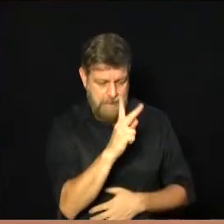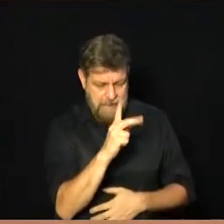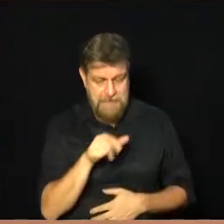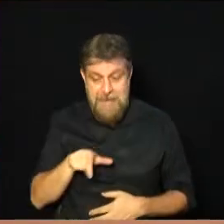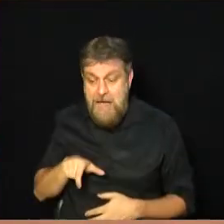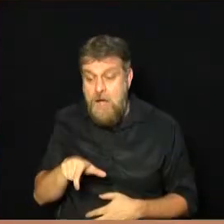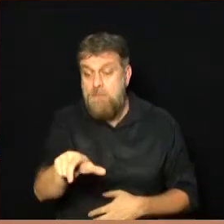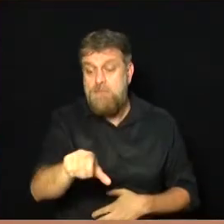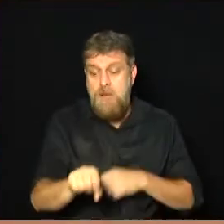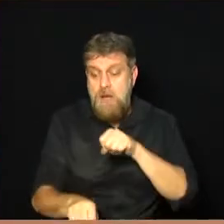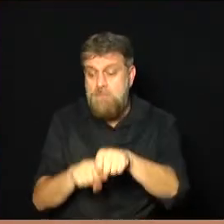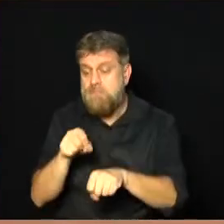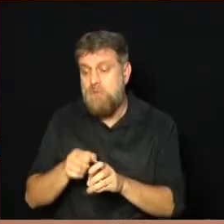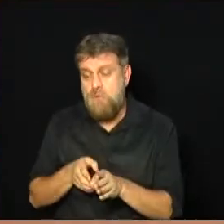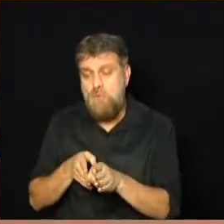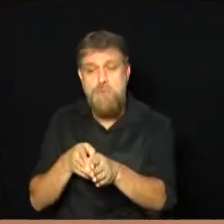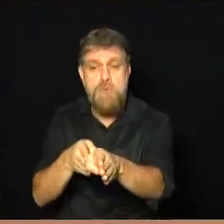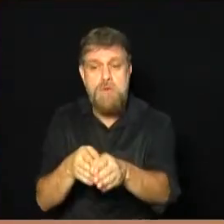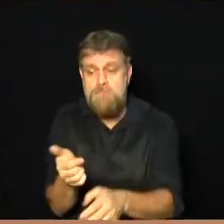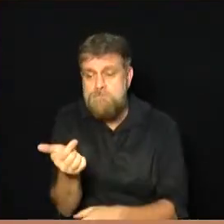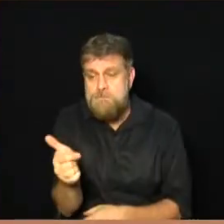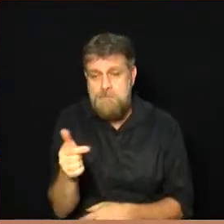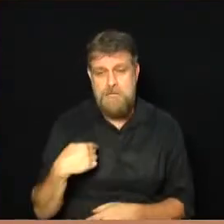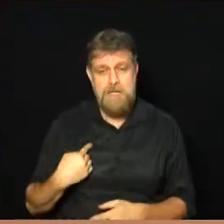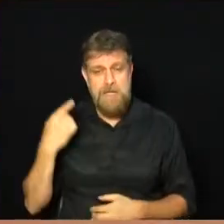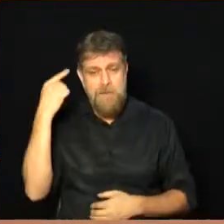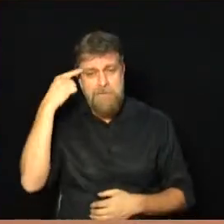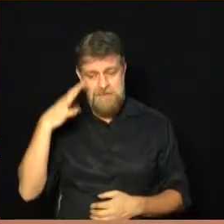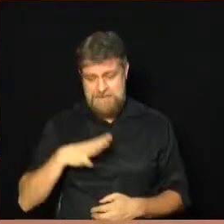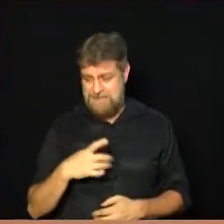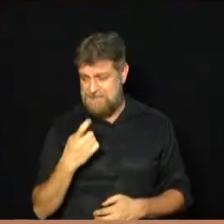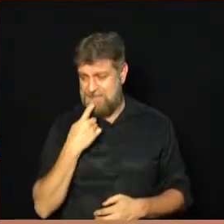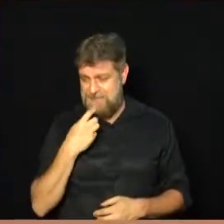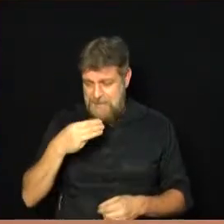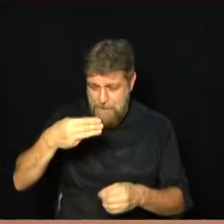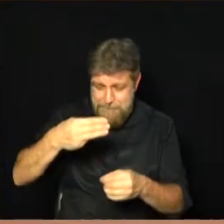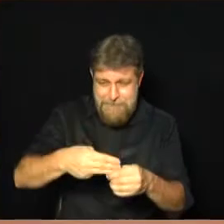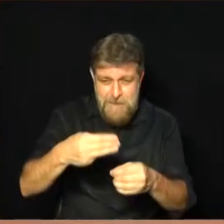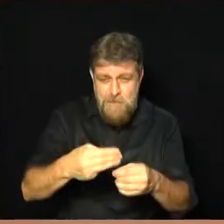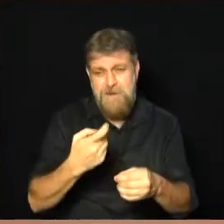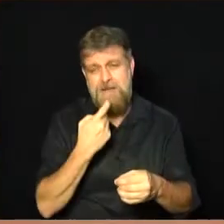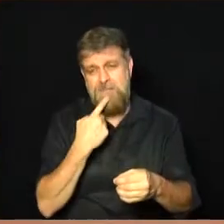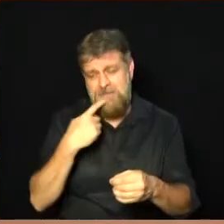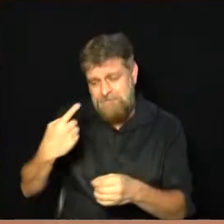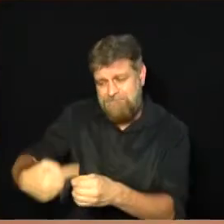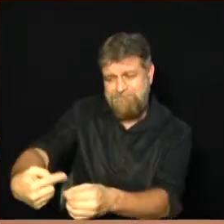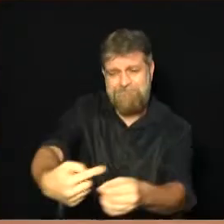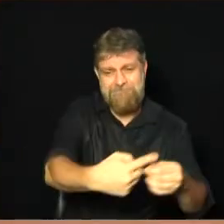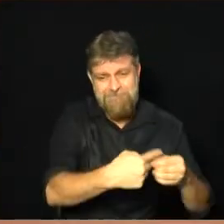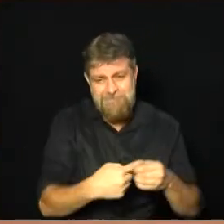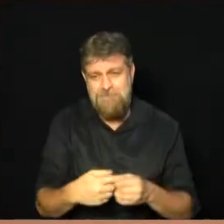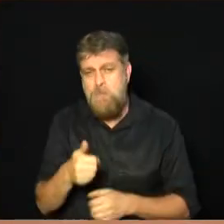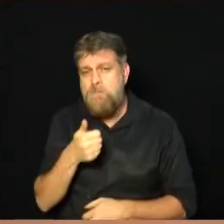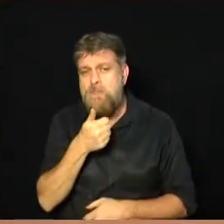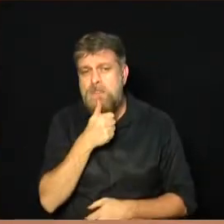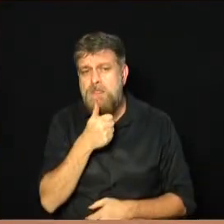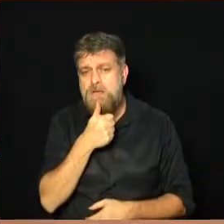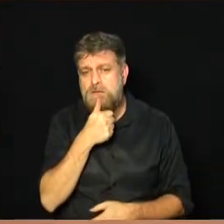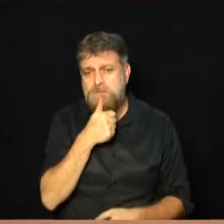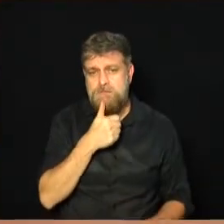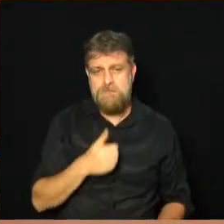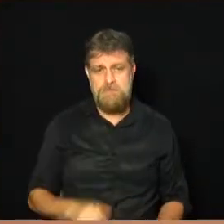isso, porque nós estamos numa cidade, sede da região metropolitana, e que ainda